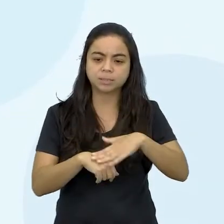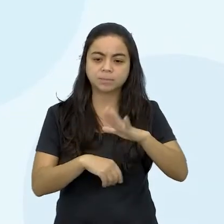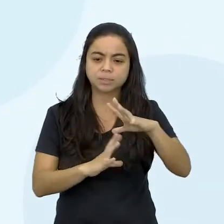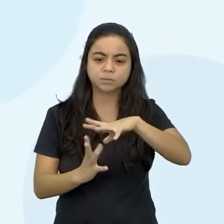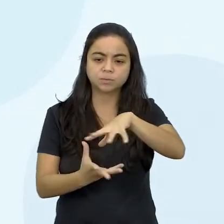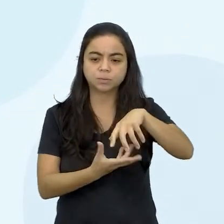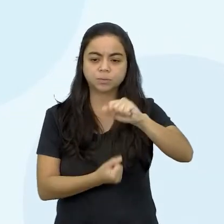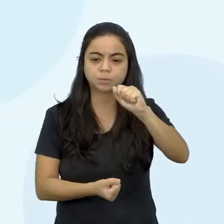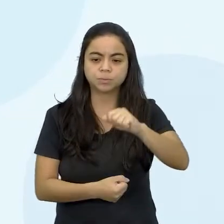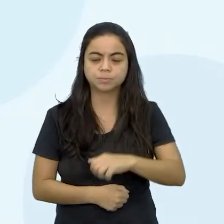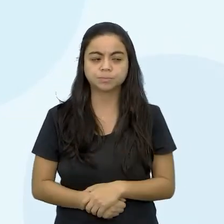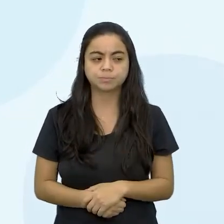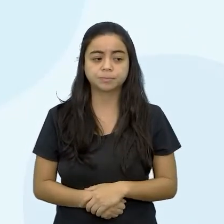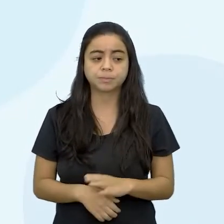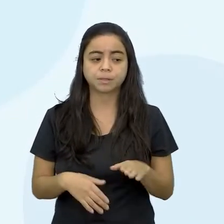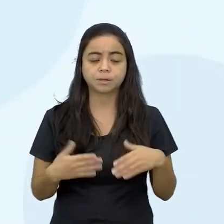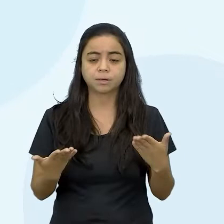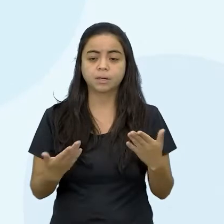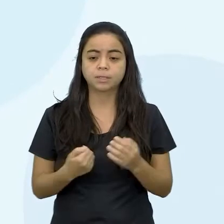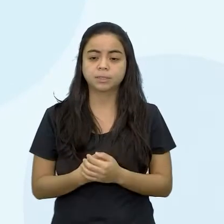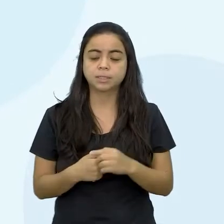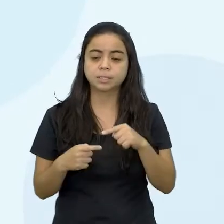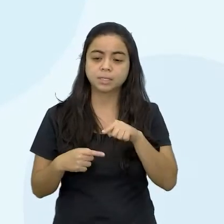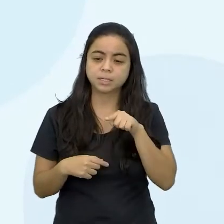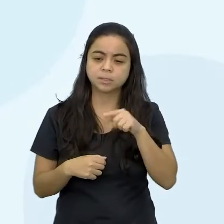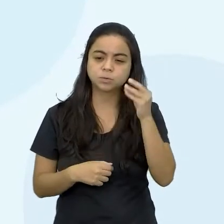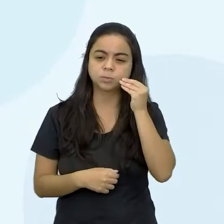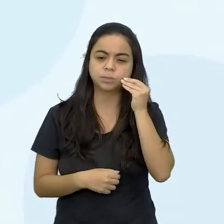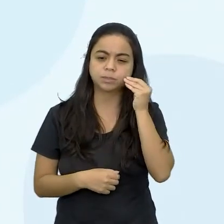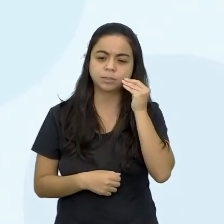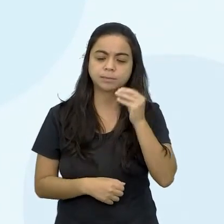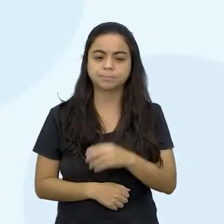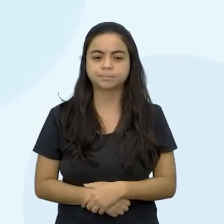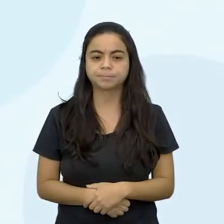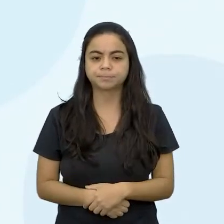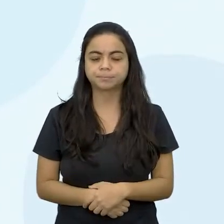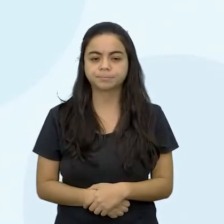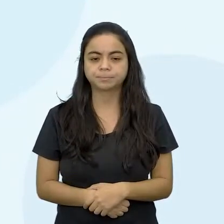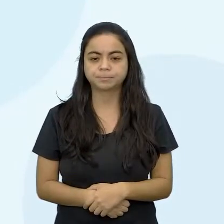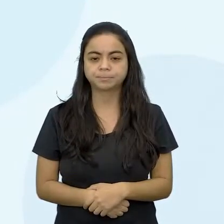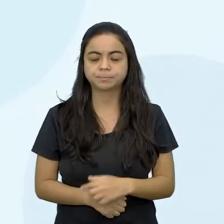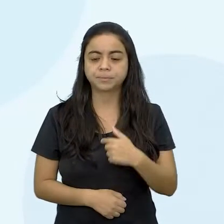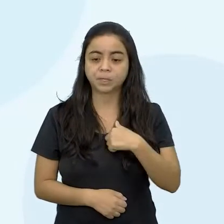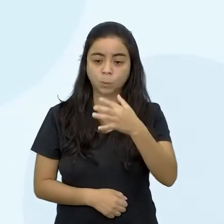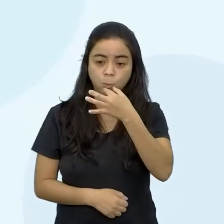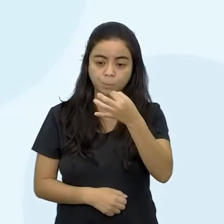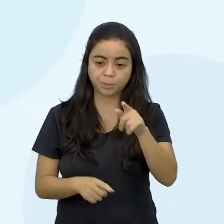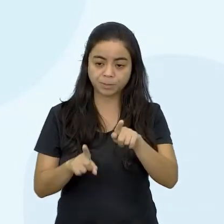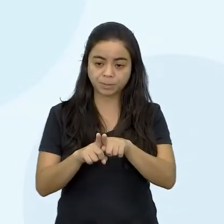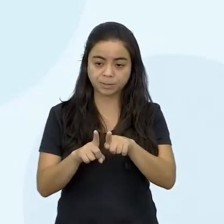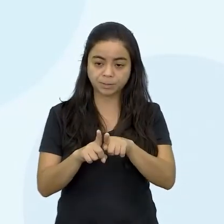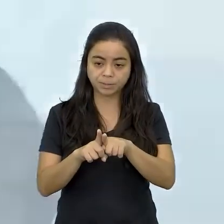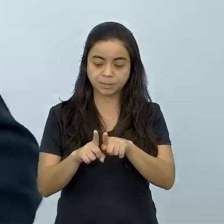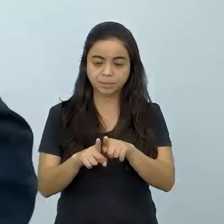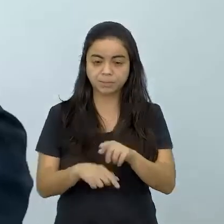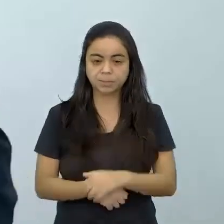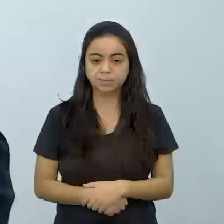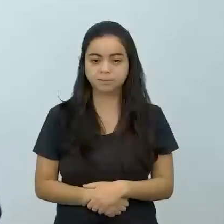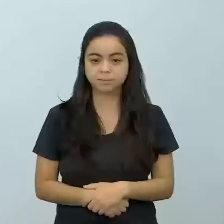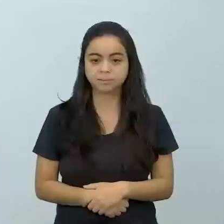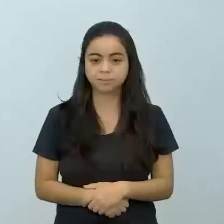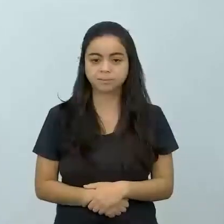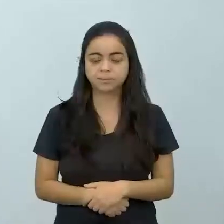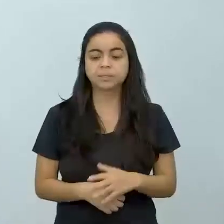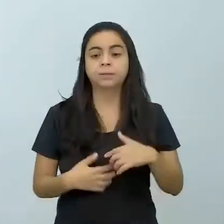sustentável né E é isso que a gente vai tentar fazer como eu já falei aqui algumas vezes já e até